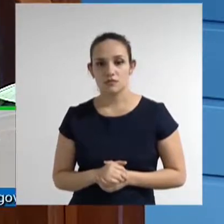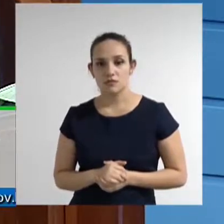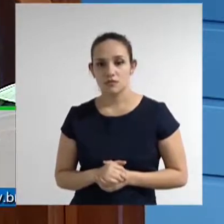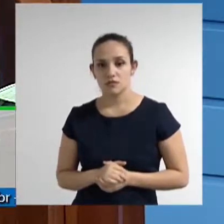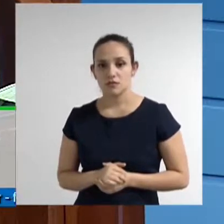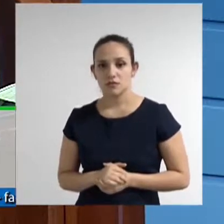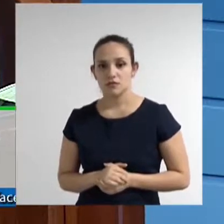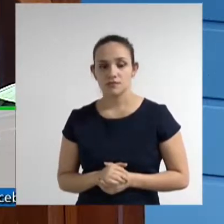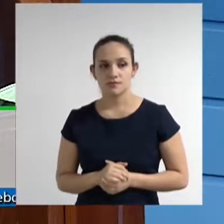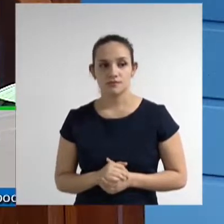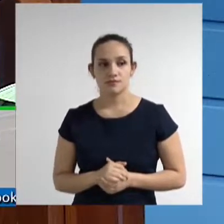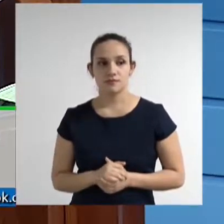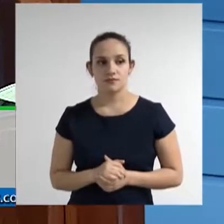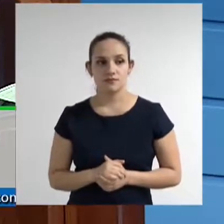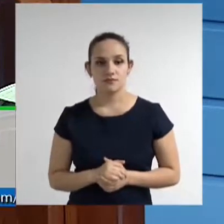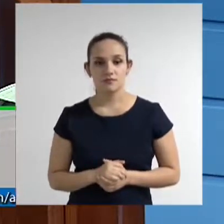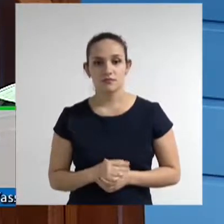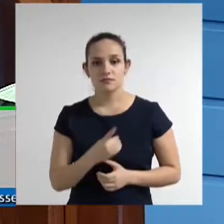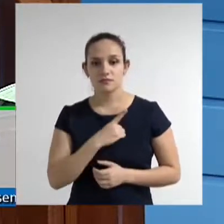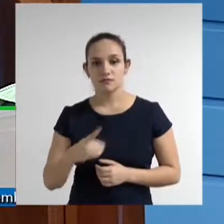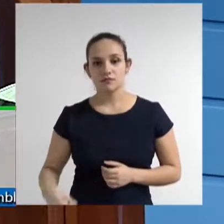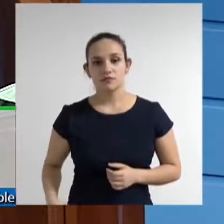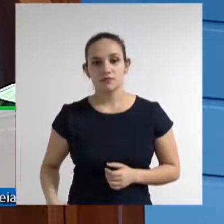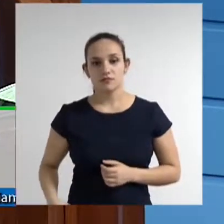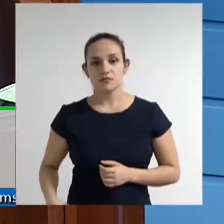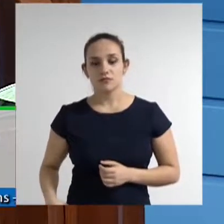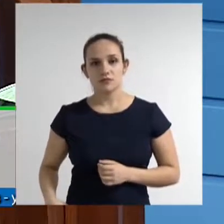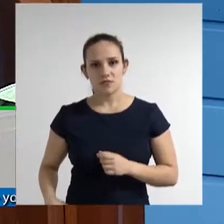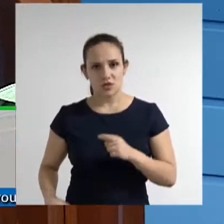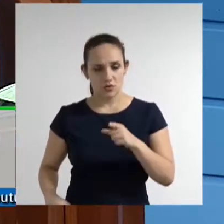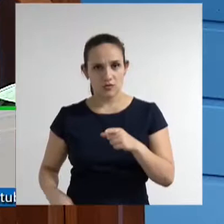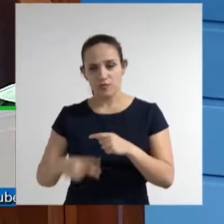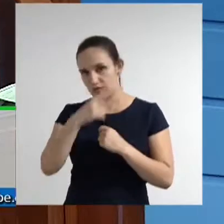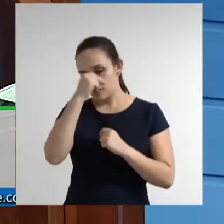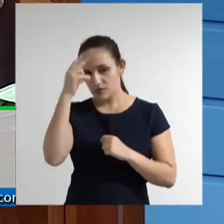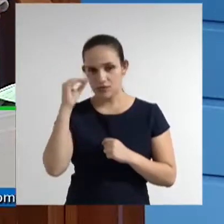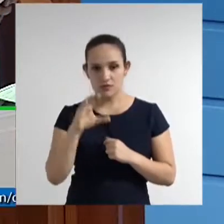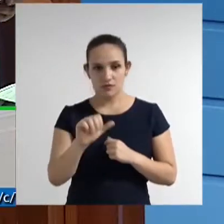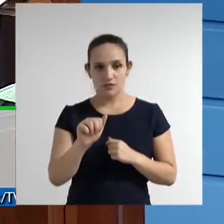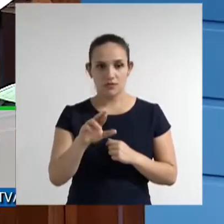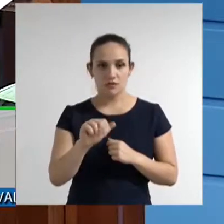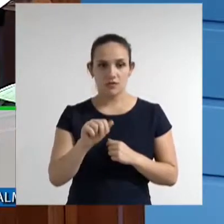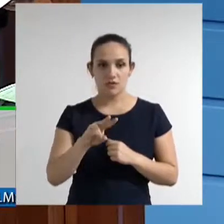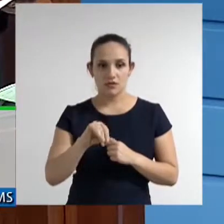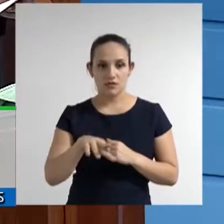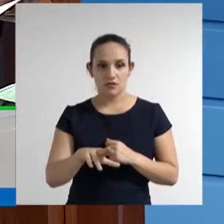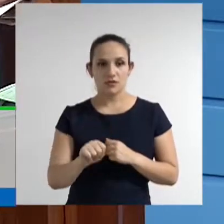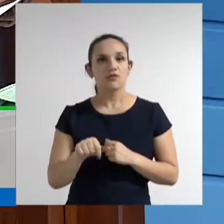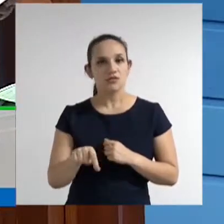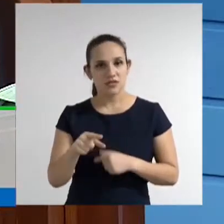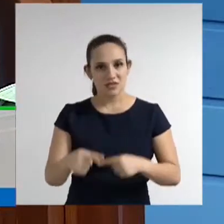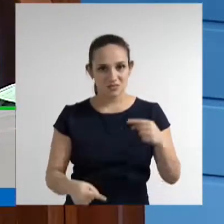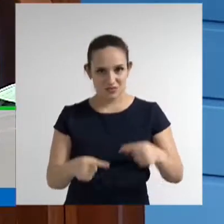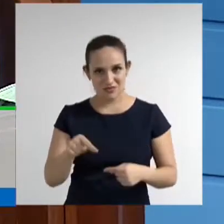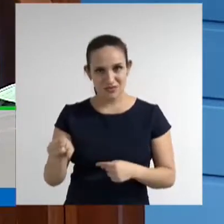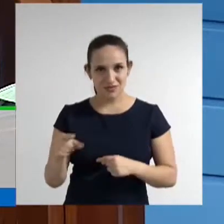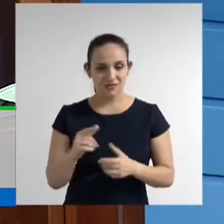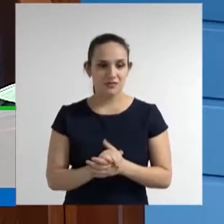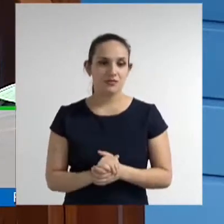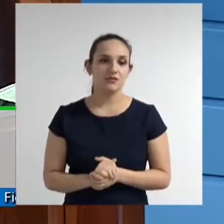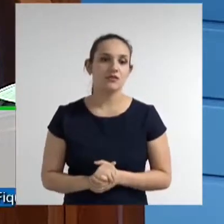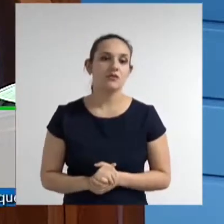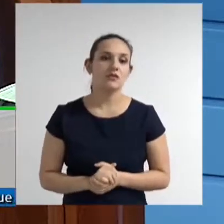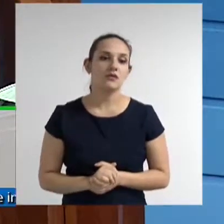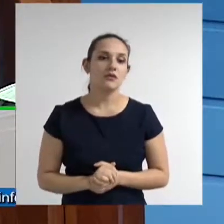hoje. Deputado Caravina hoje estava discutindo esse tema lá na Casa Civil, que eu estou sabendo. Então, nesse